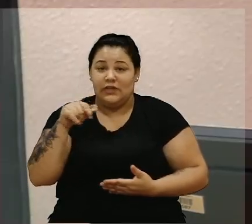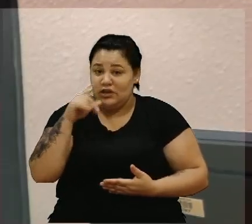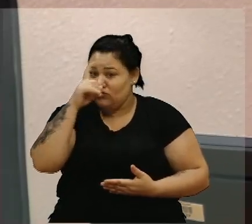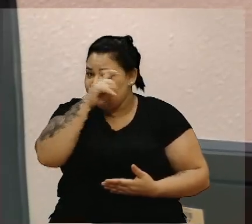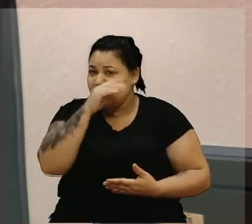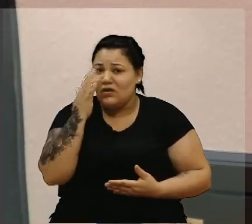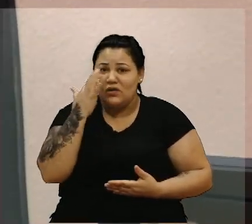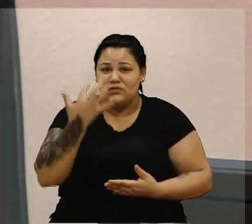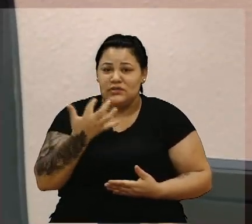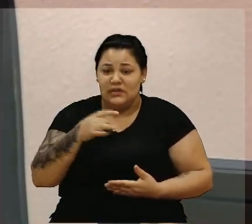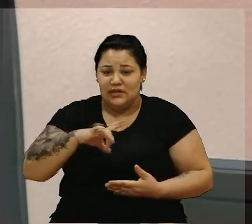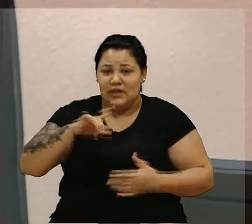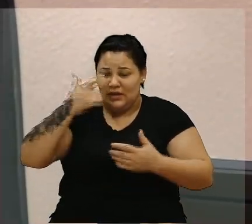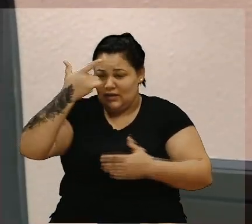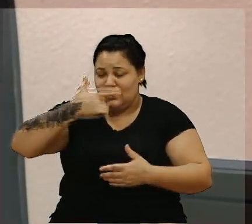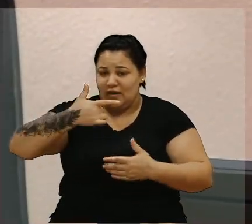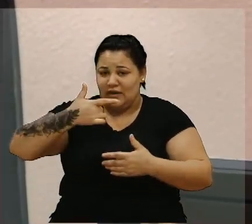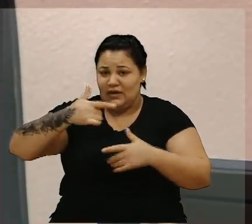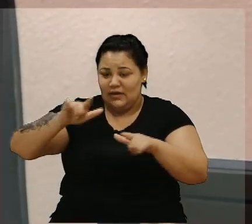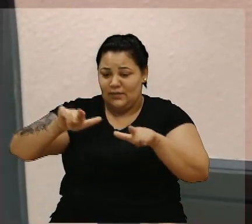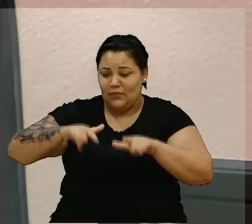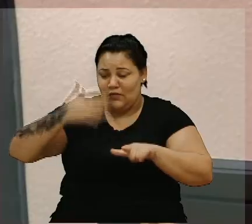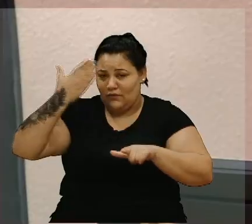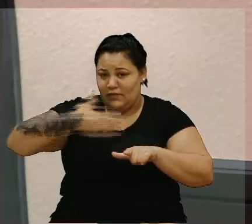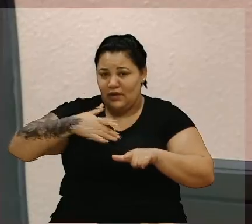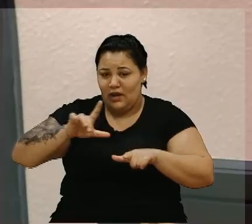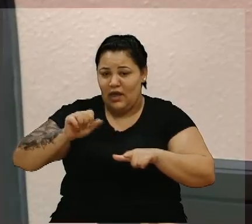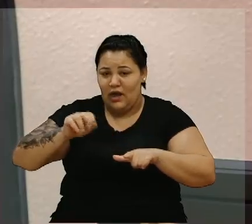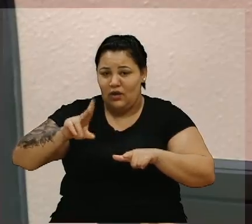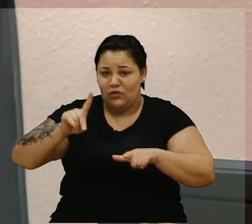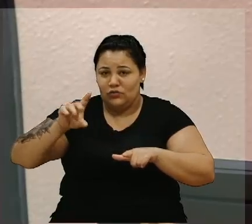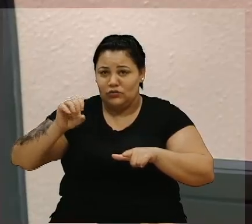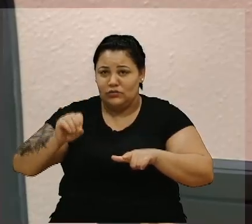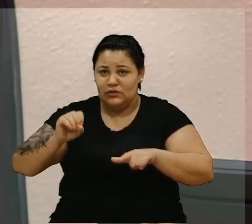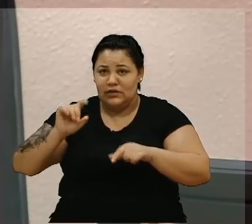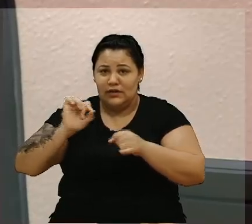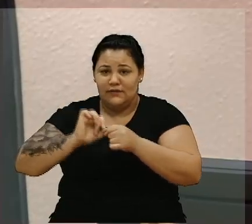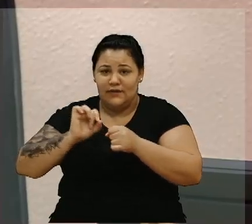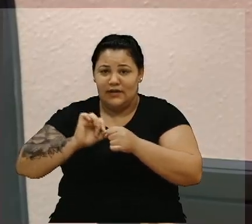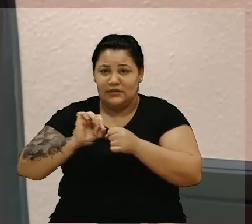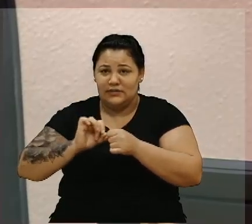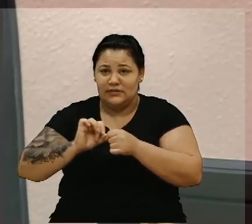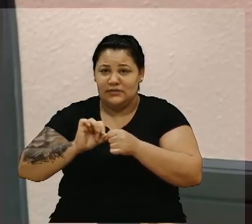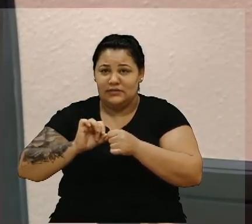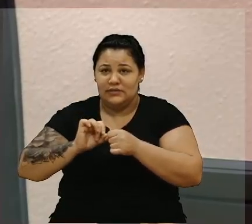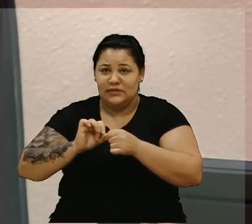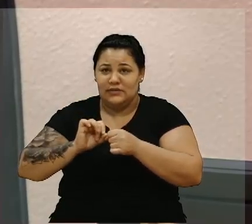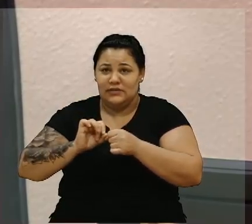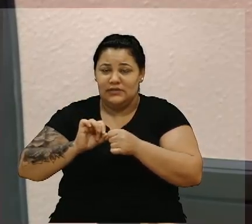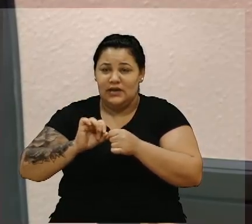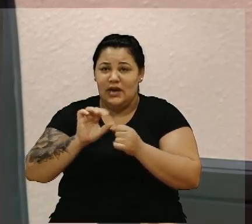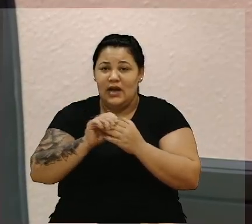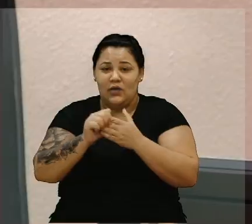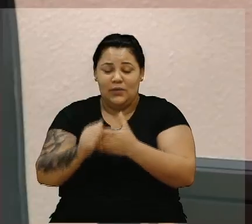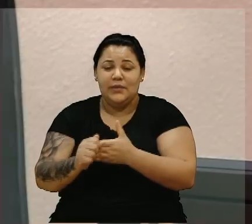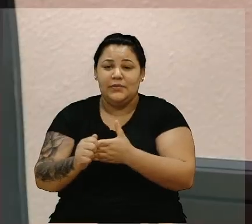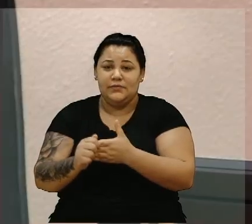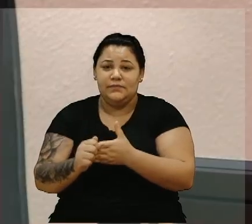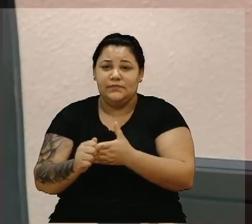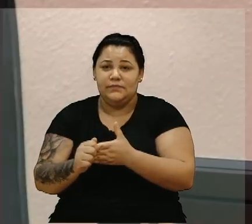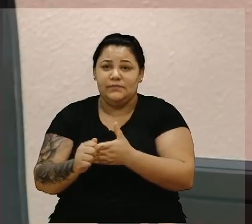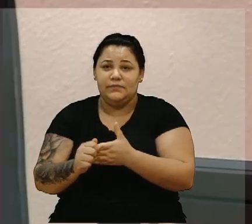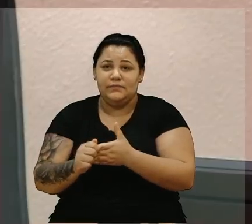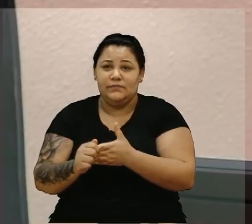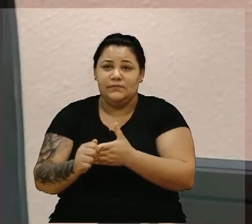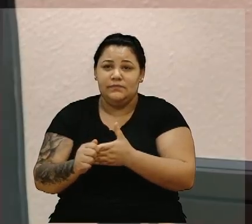acontecer ter o laudo, ele faz exames, porque ele não faz da cabeça dele, ele faz exames, acompanhamentos,